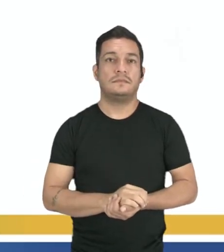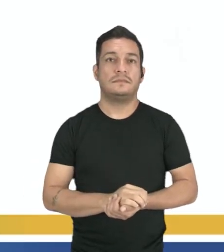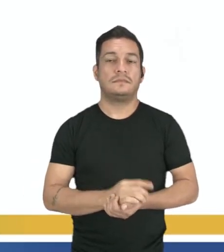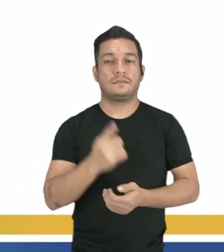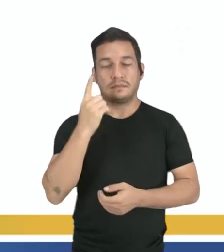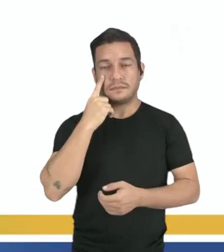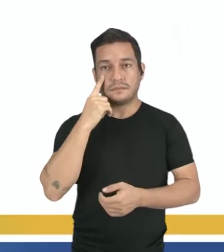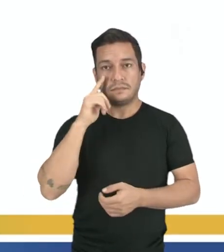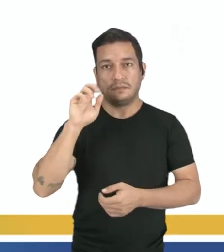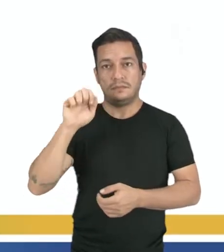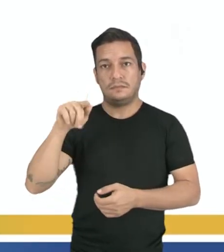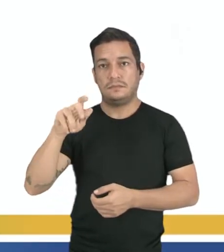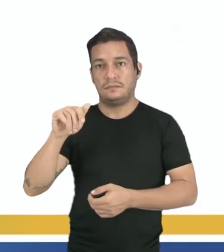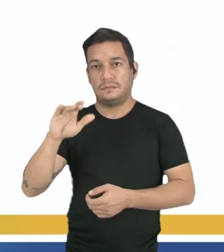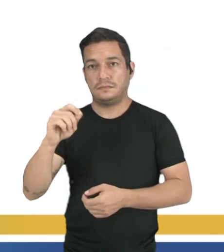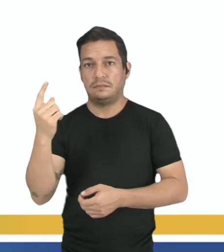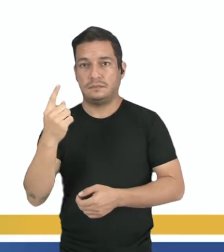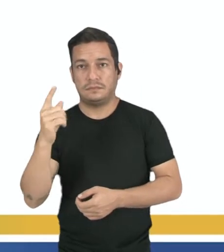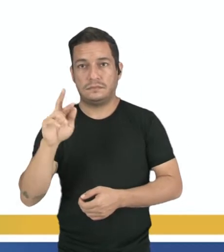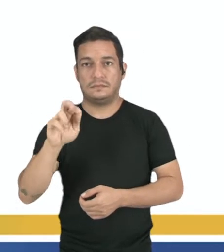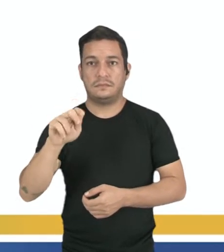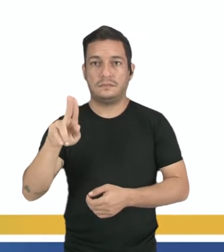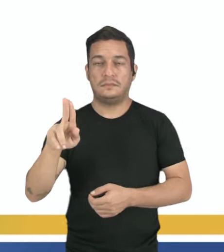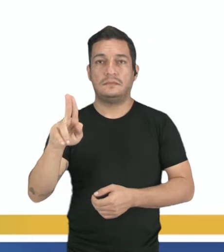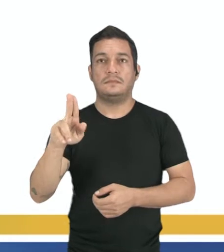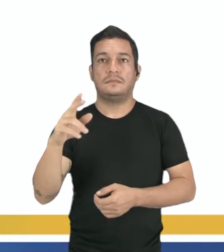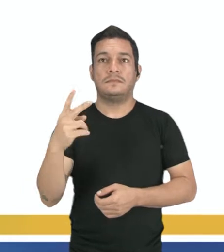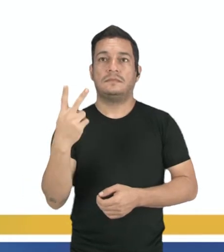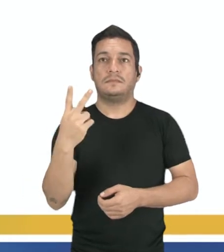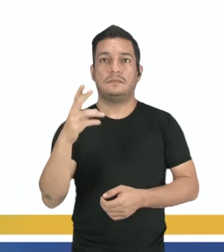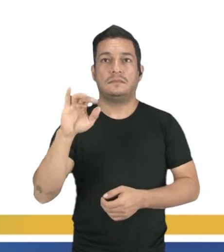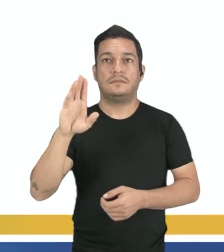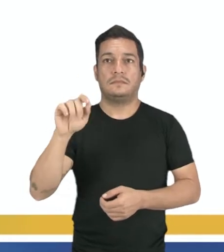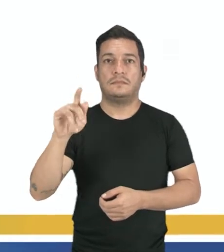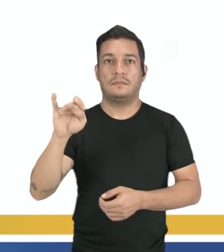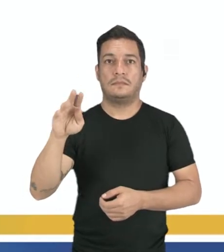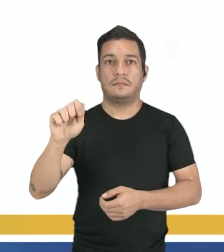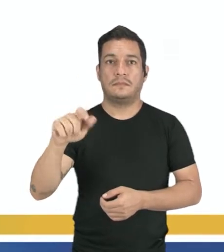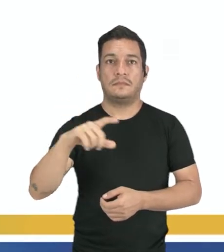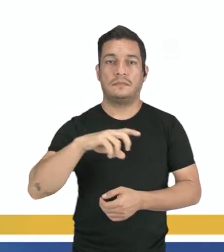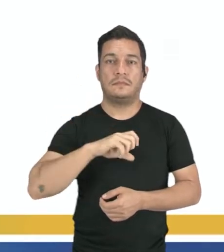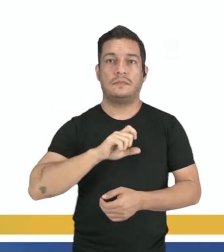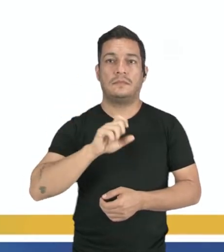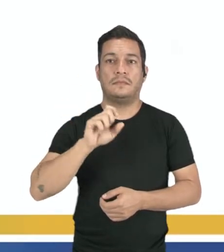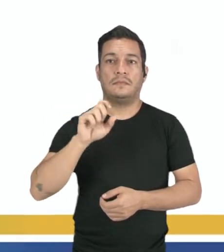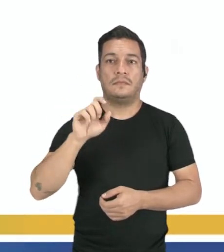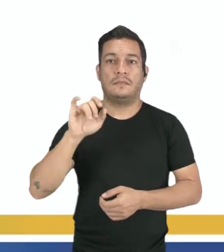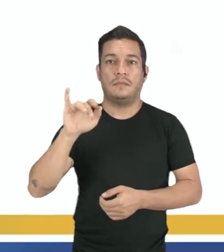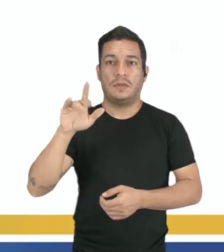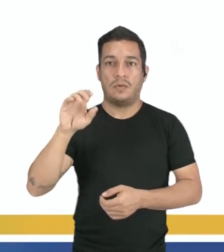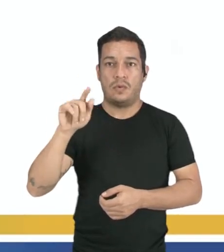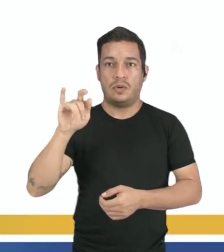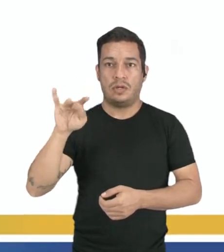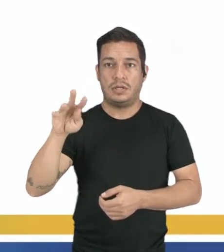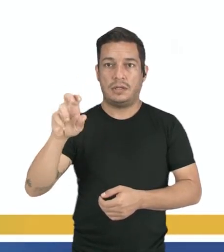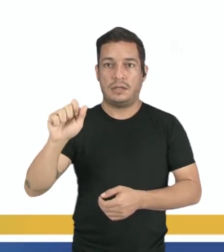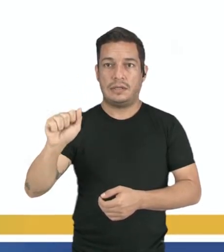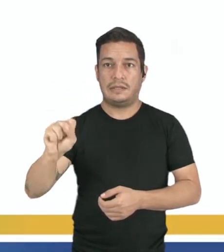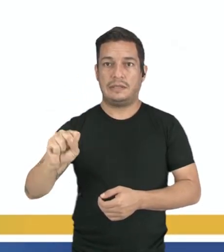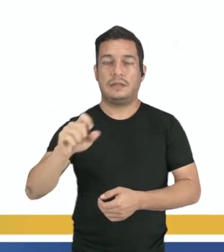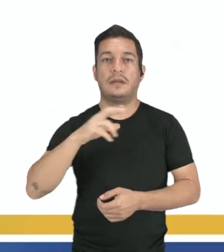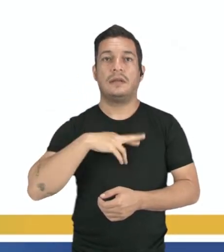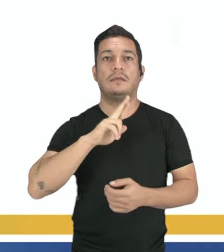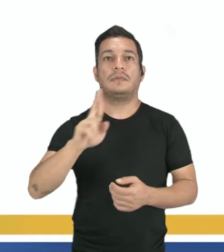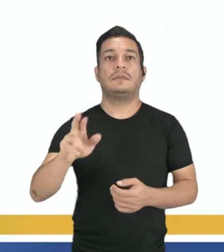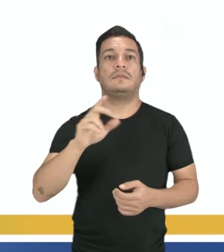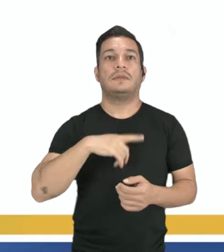Então, equações polinomiais do primeiro grau com duas incógnitas são representadas pela expressão ax mais by